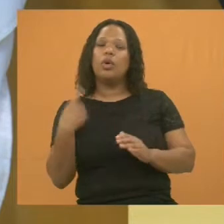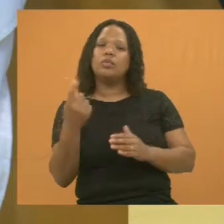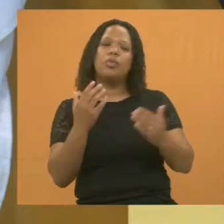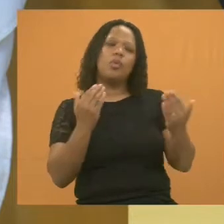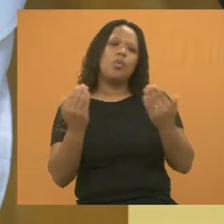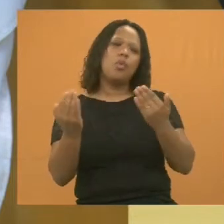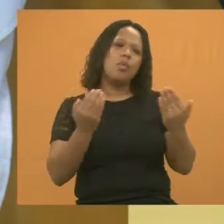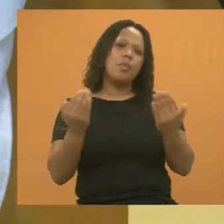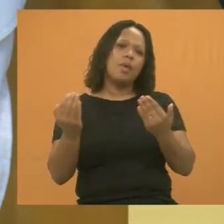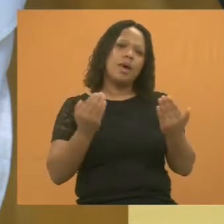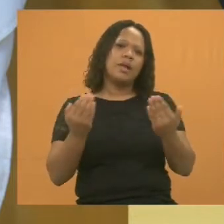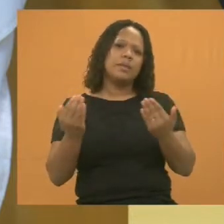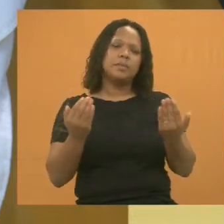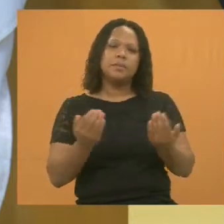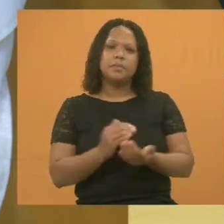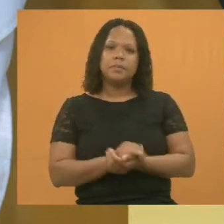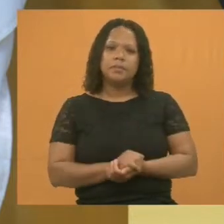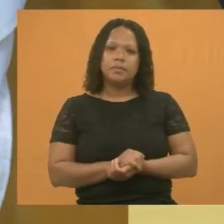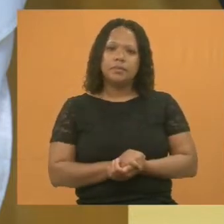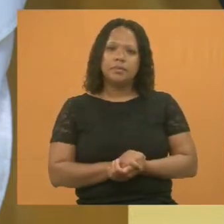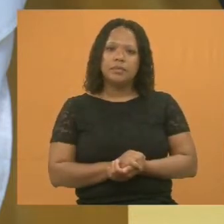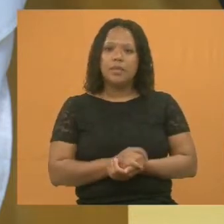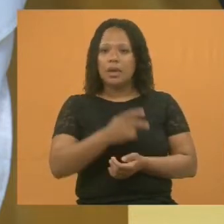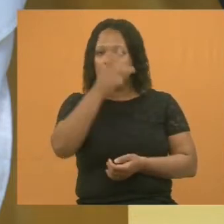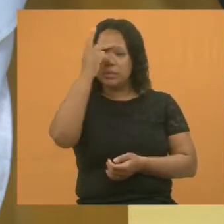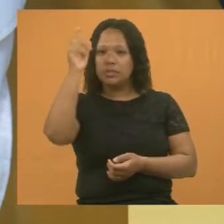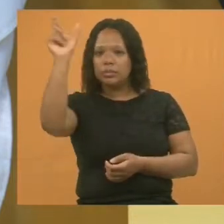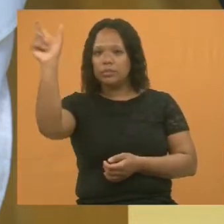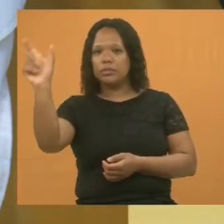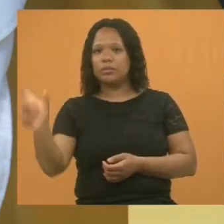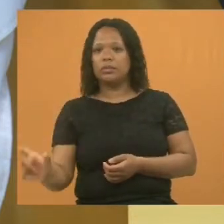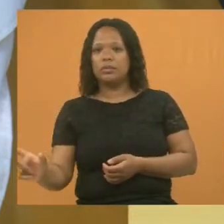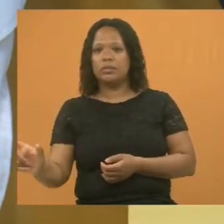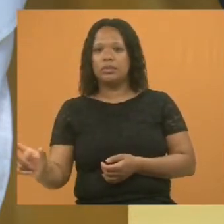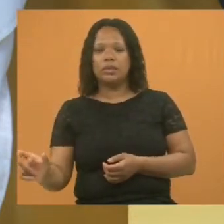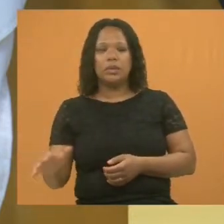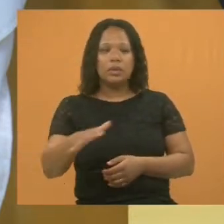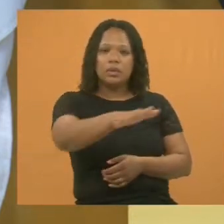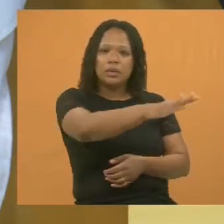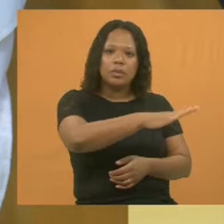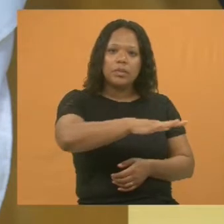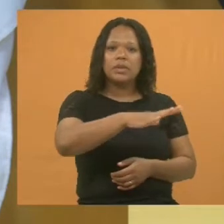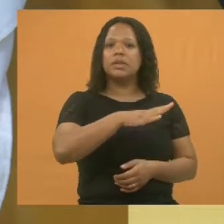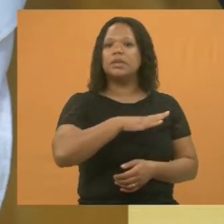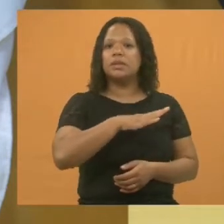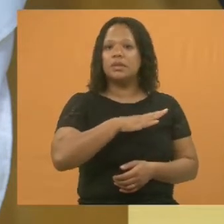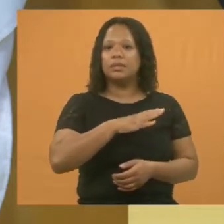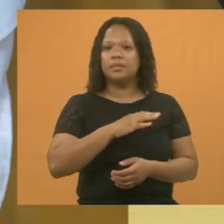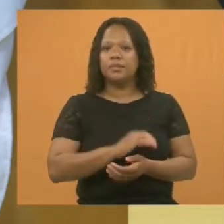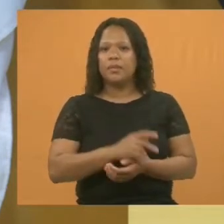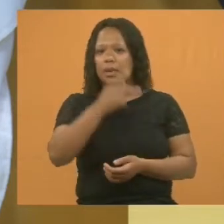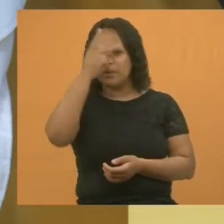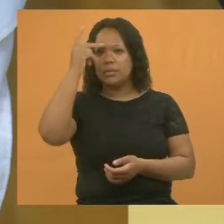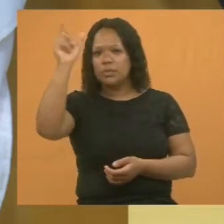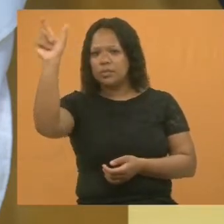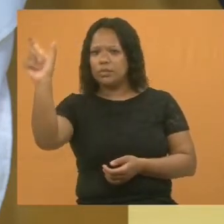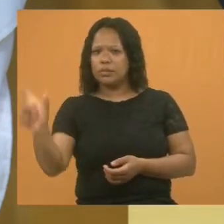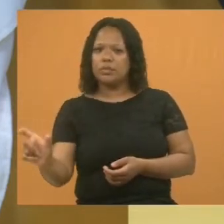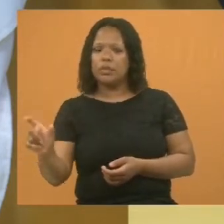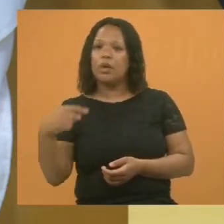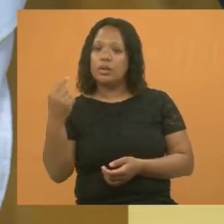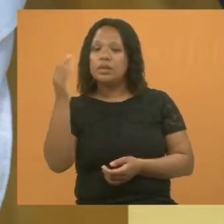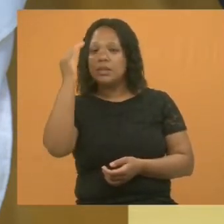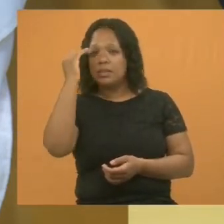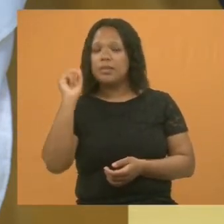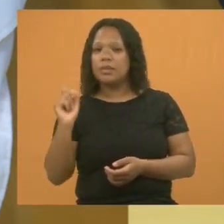comparação entre o ser humano e uma cidade. O ser humano, como nós sabemos, tem